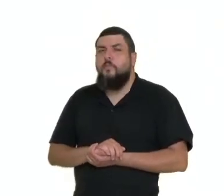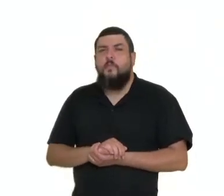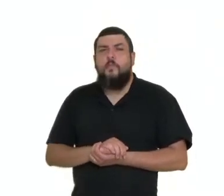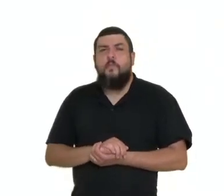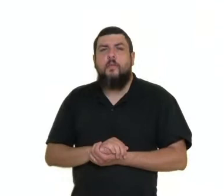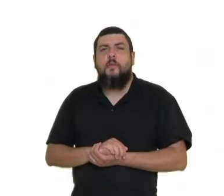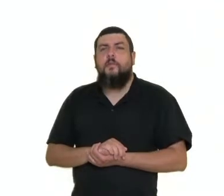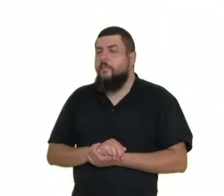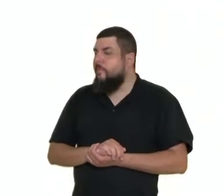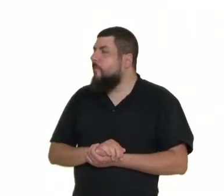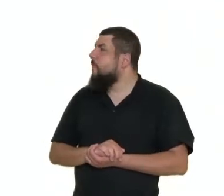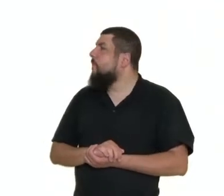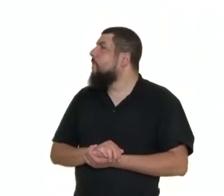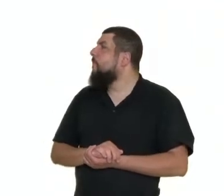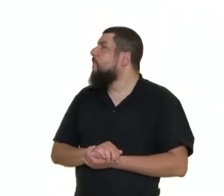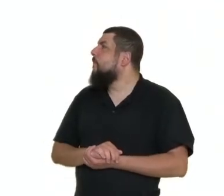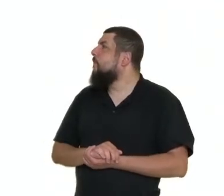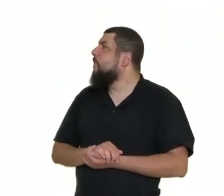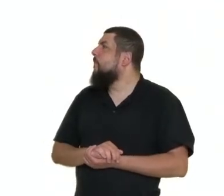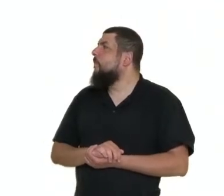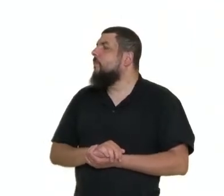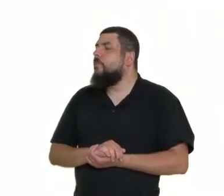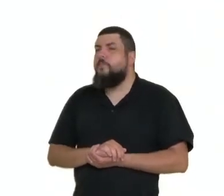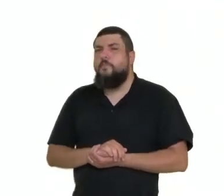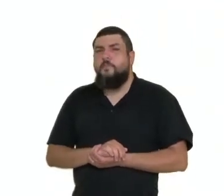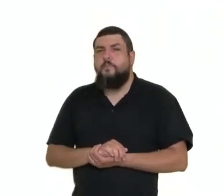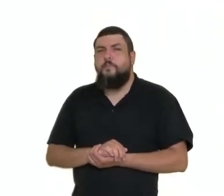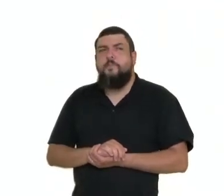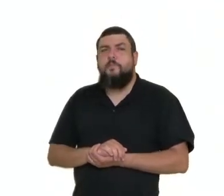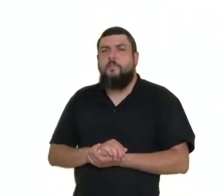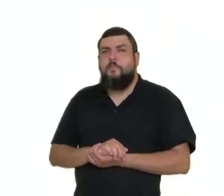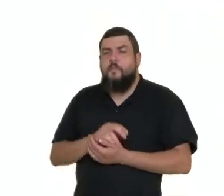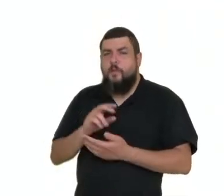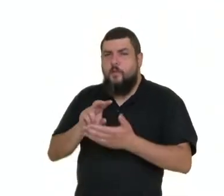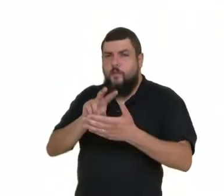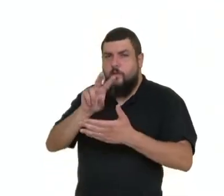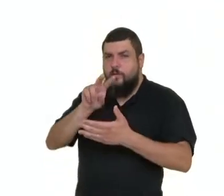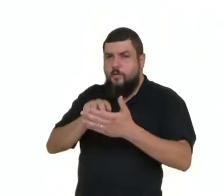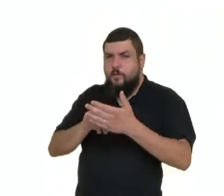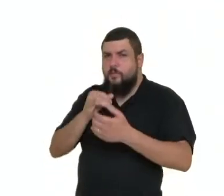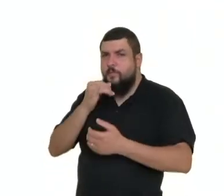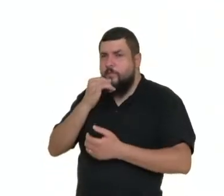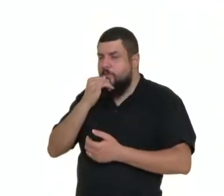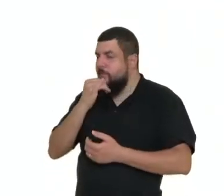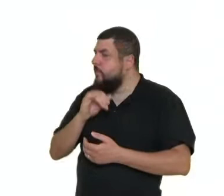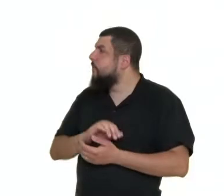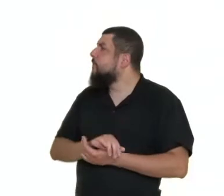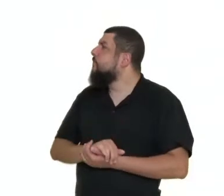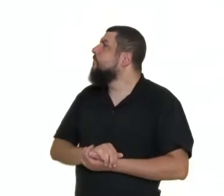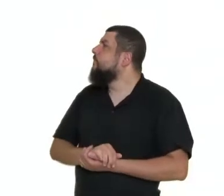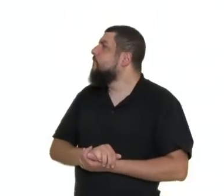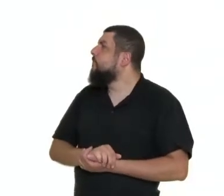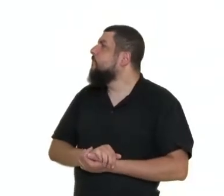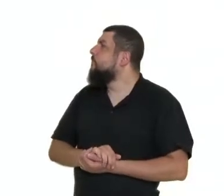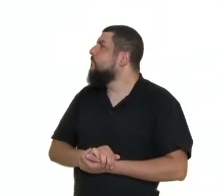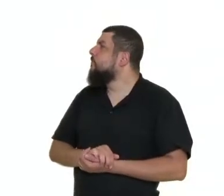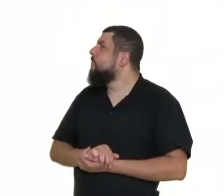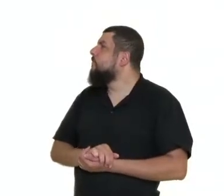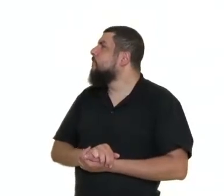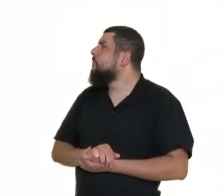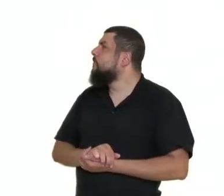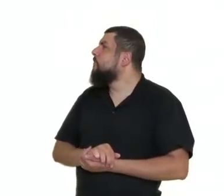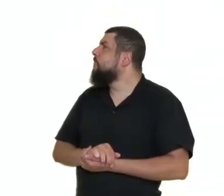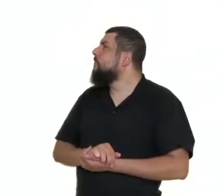Expressa maior tamanho. Se ha comprado uma casaça.